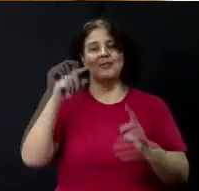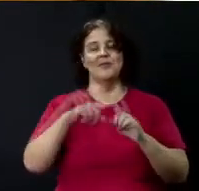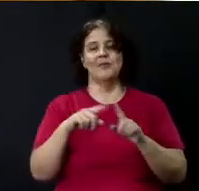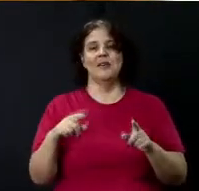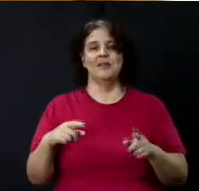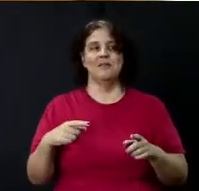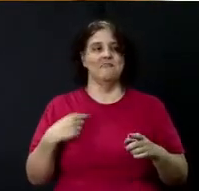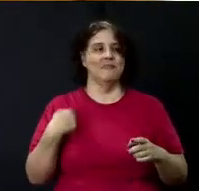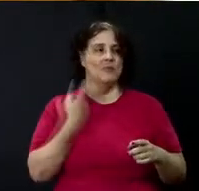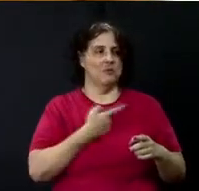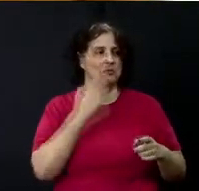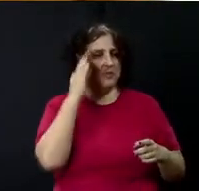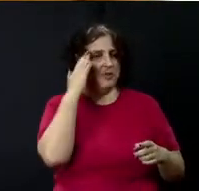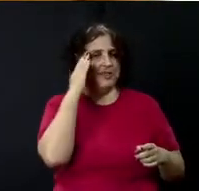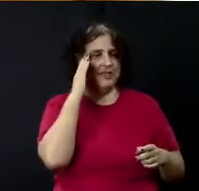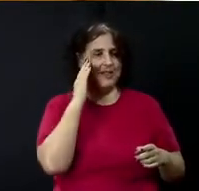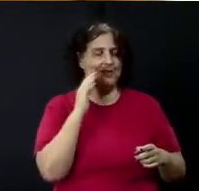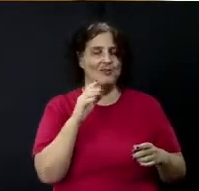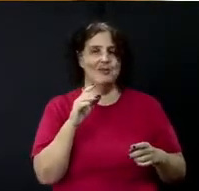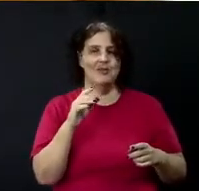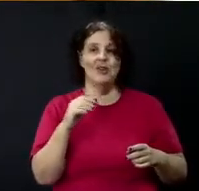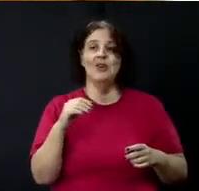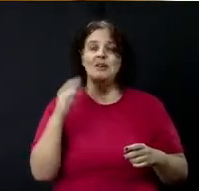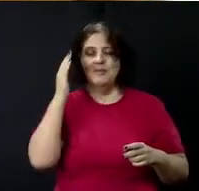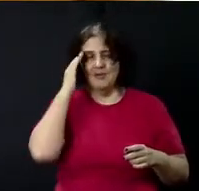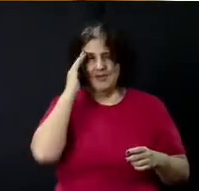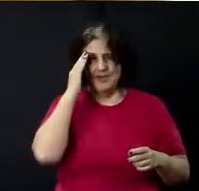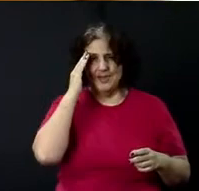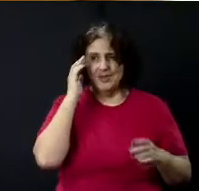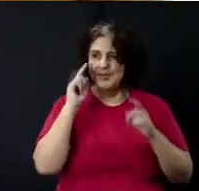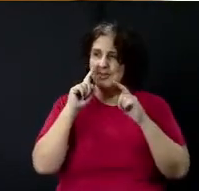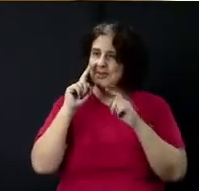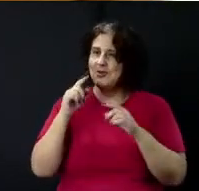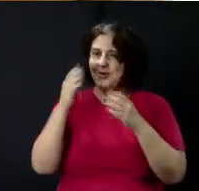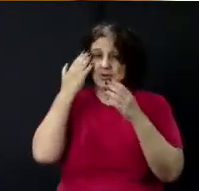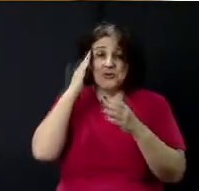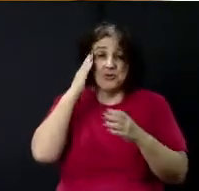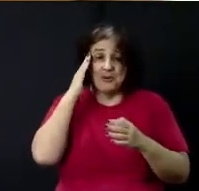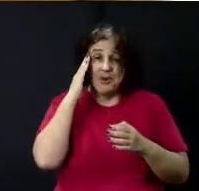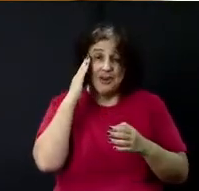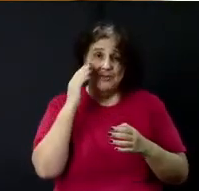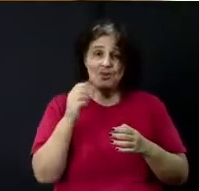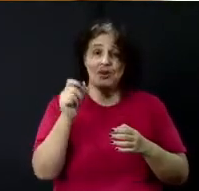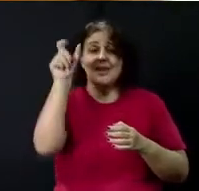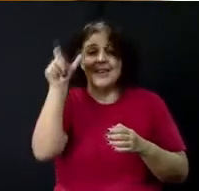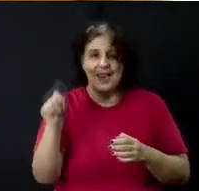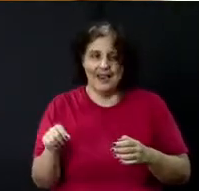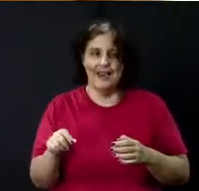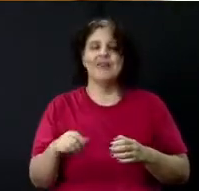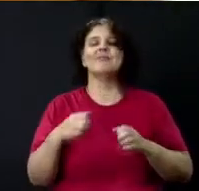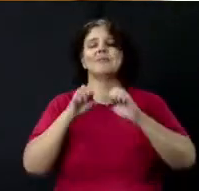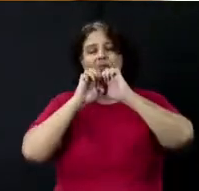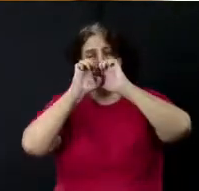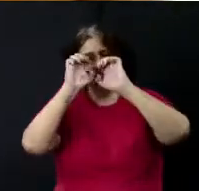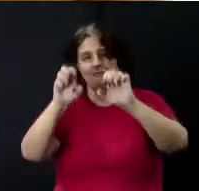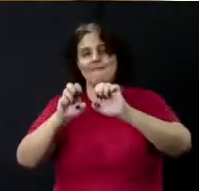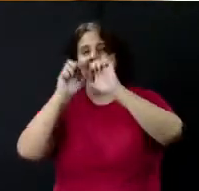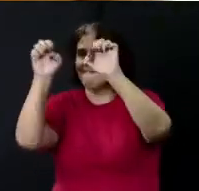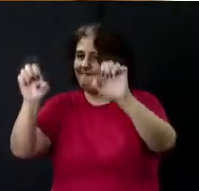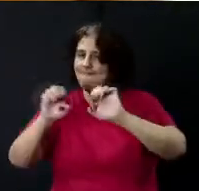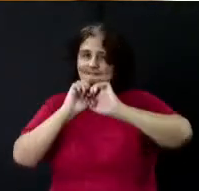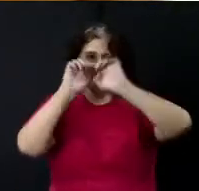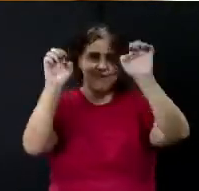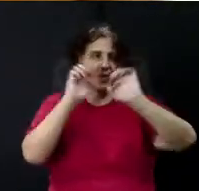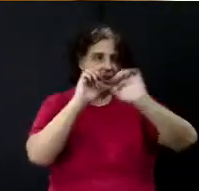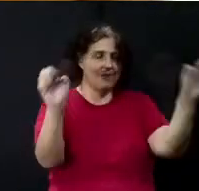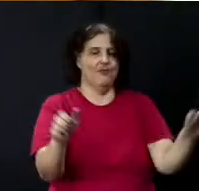Não sabemos quem são. Por isso nós pregamos a todo mundo. Essa é a nossa força evangélica. Nós pregamos a todo